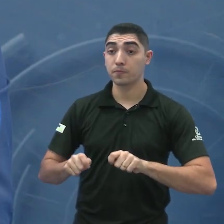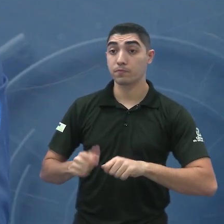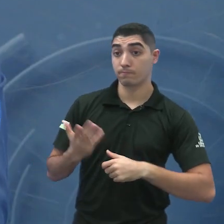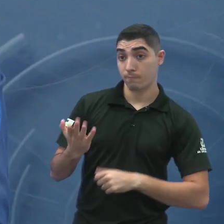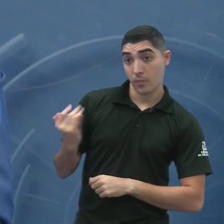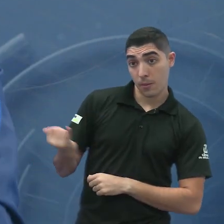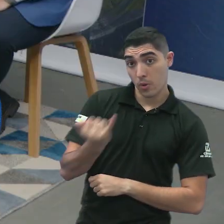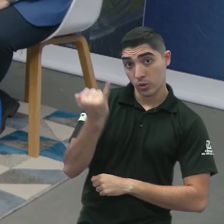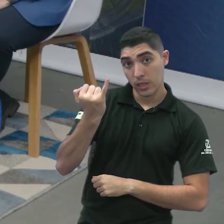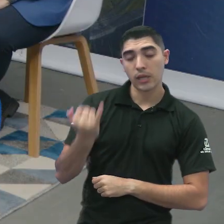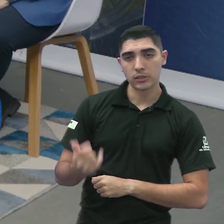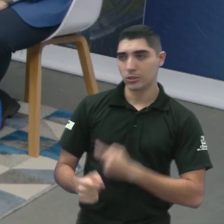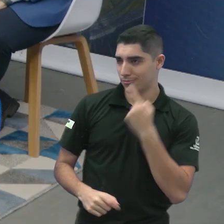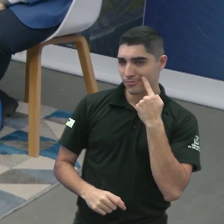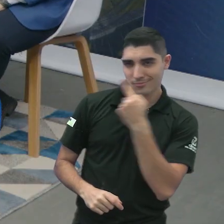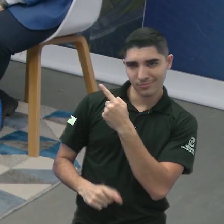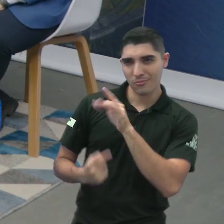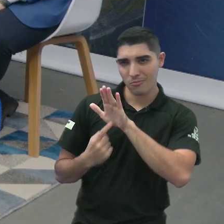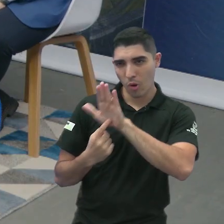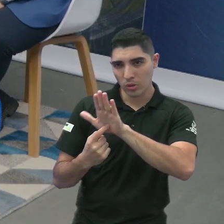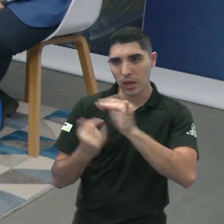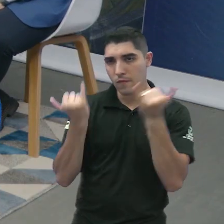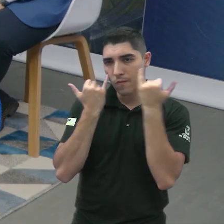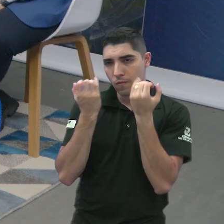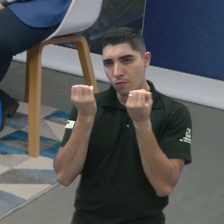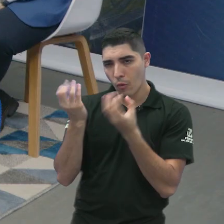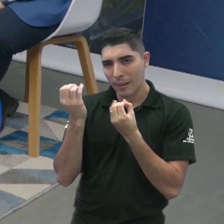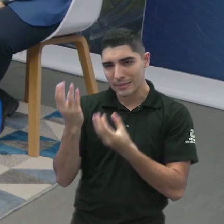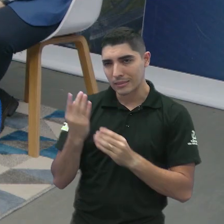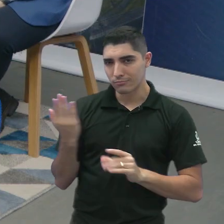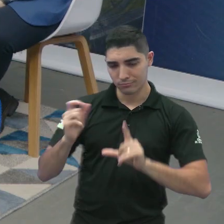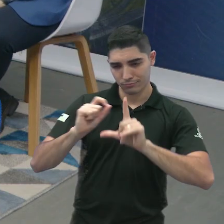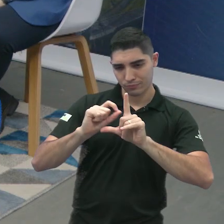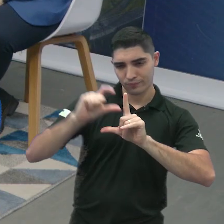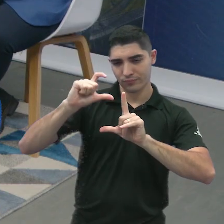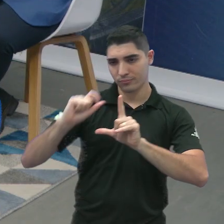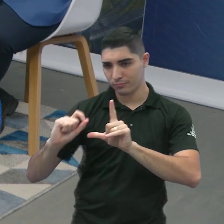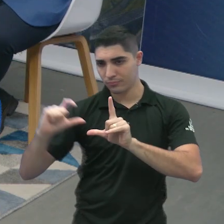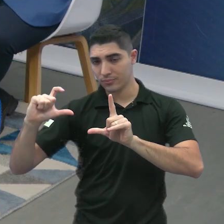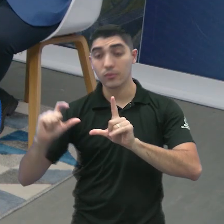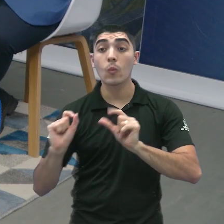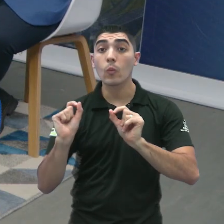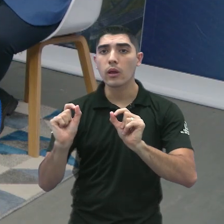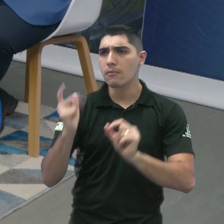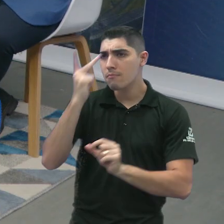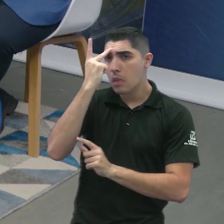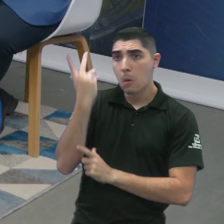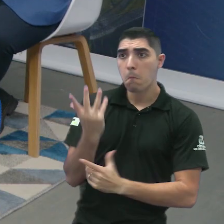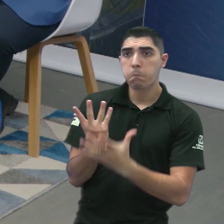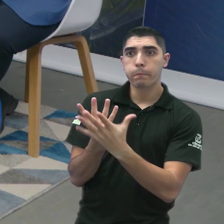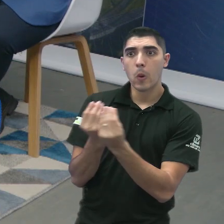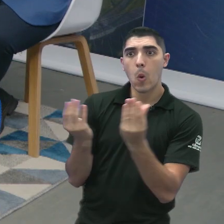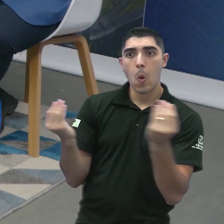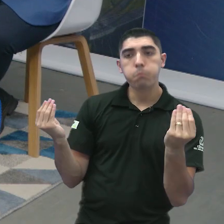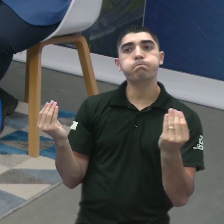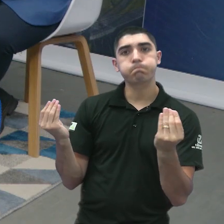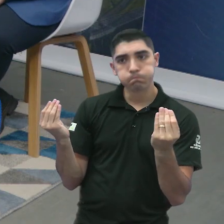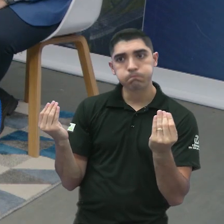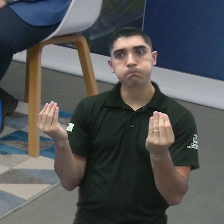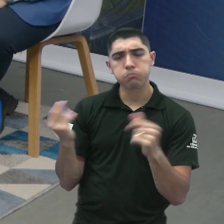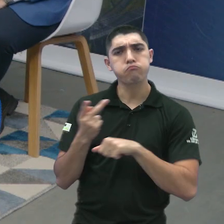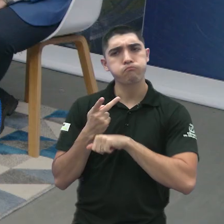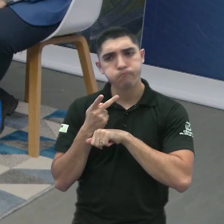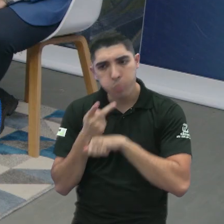a gente ver aqui na tela esses dados aqui para a gente, a quantidade de pessoas realmente que